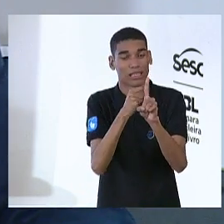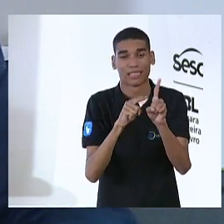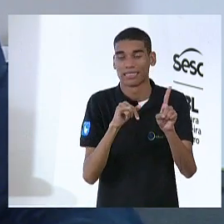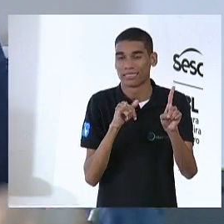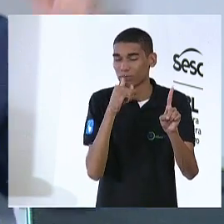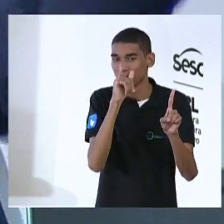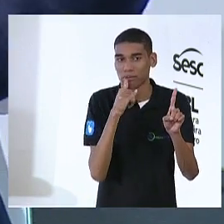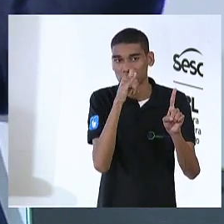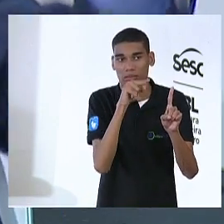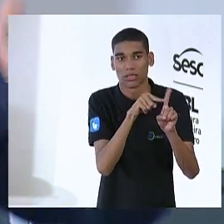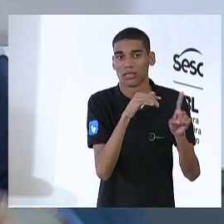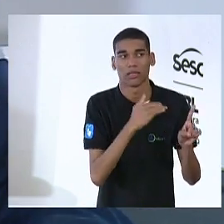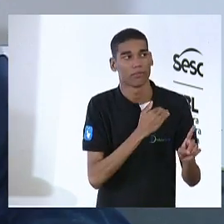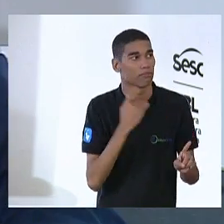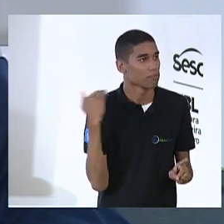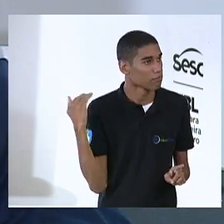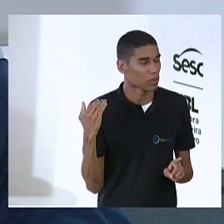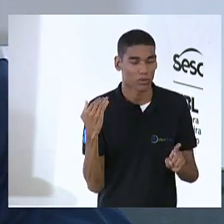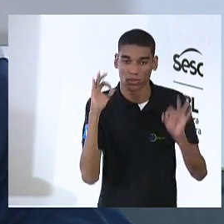fazer as coisas. Isso é agora.